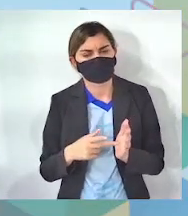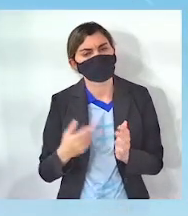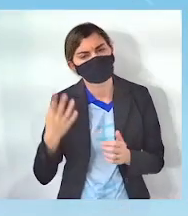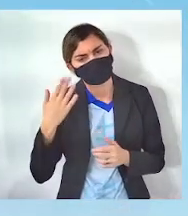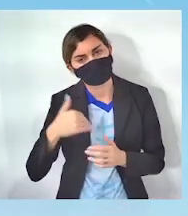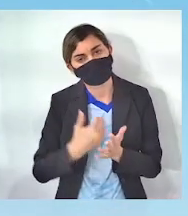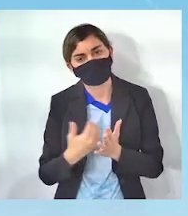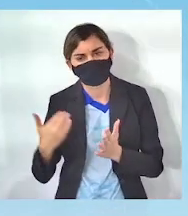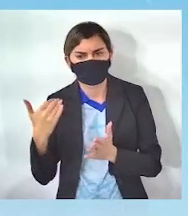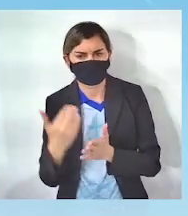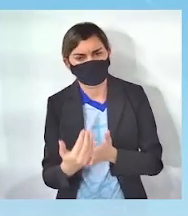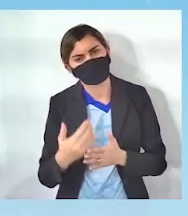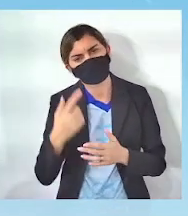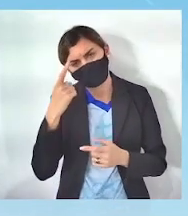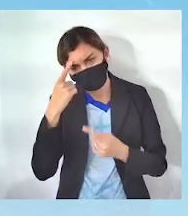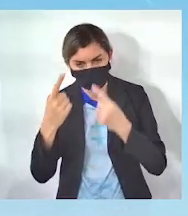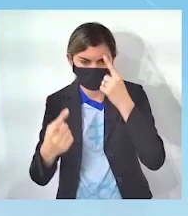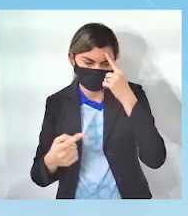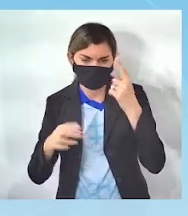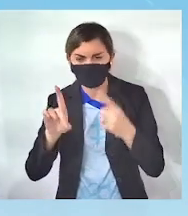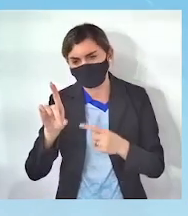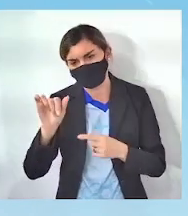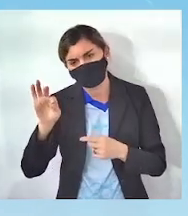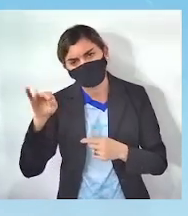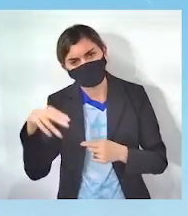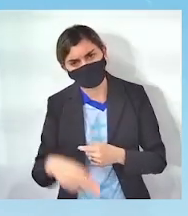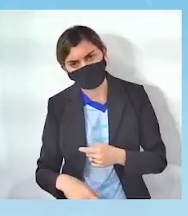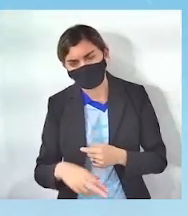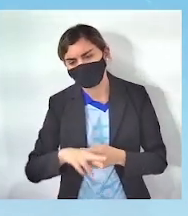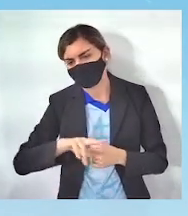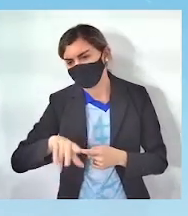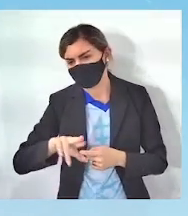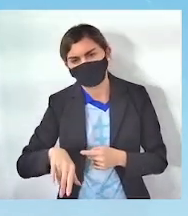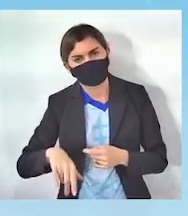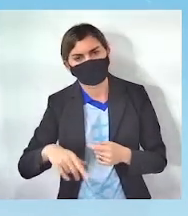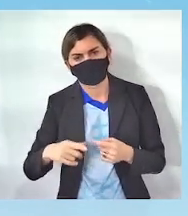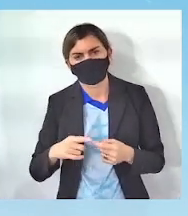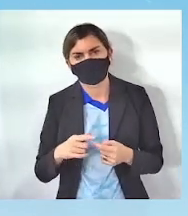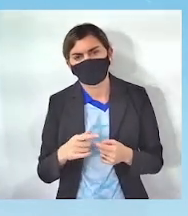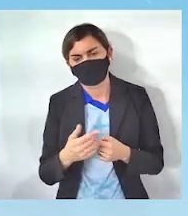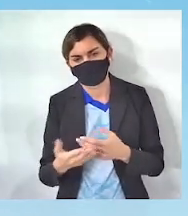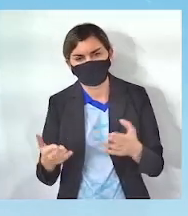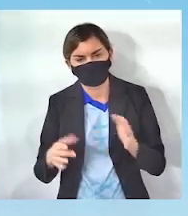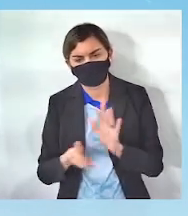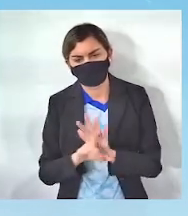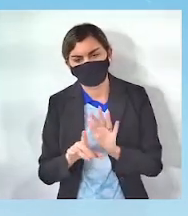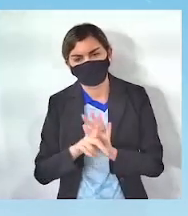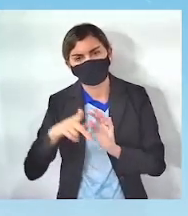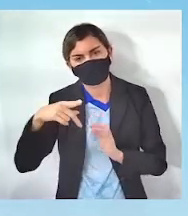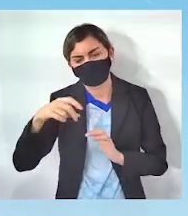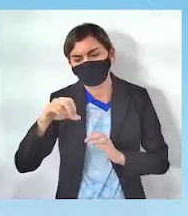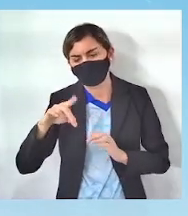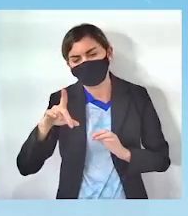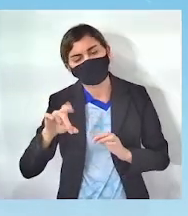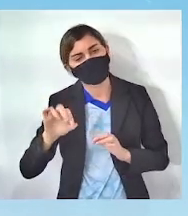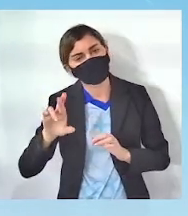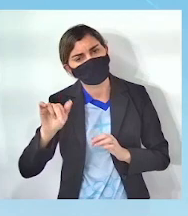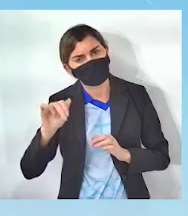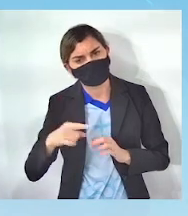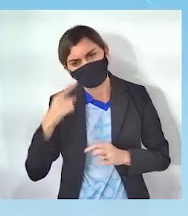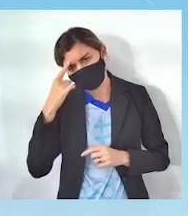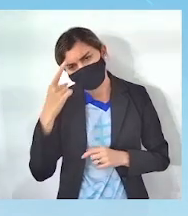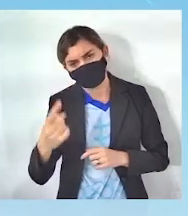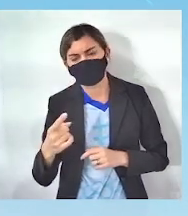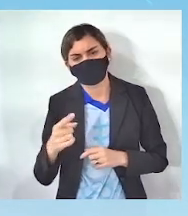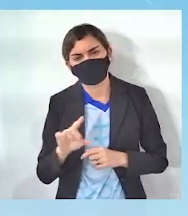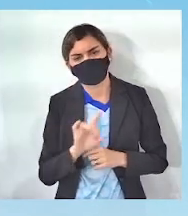é mais uma das ideias de Dalton que não se ancora, que não se sustenta nas leis ponderais. Ele simplesmente imaginou que fosse